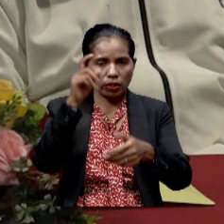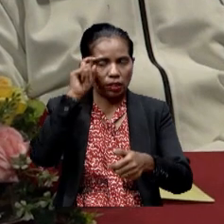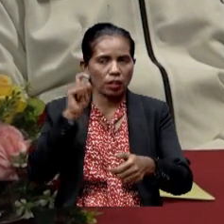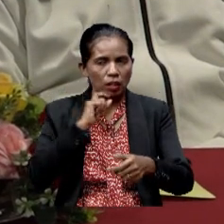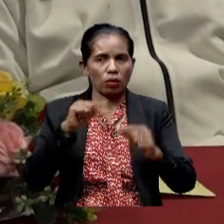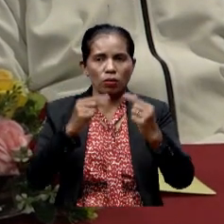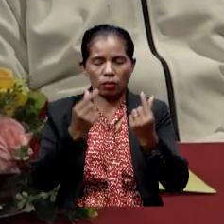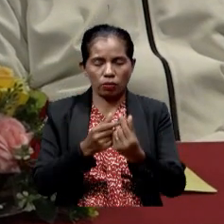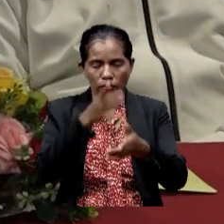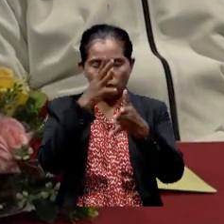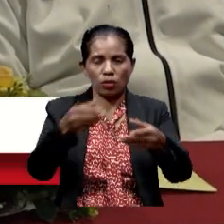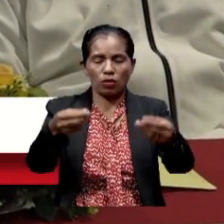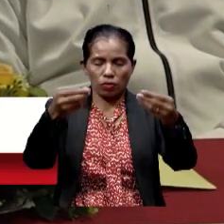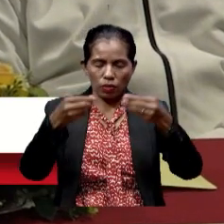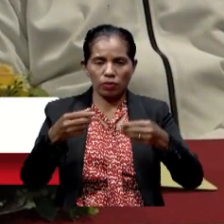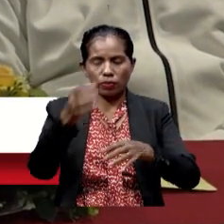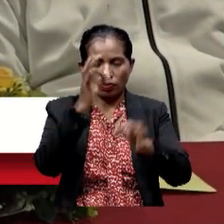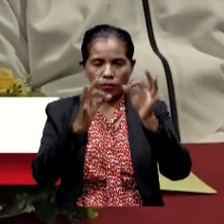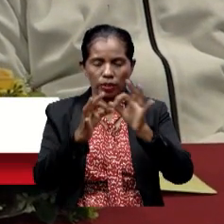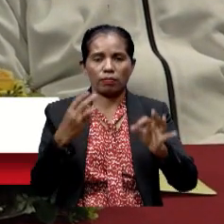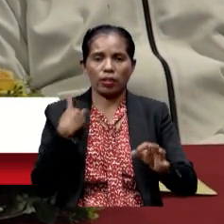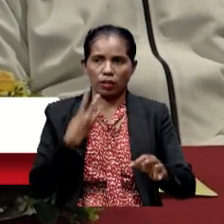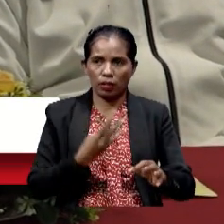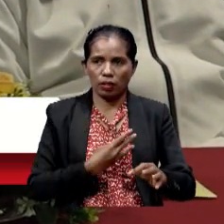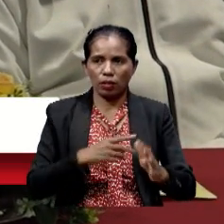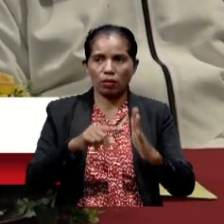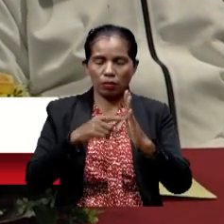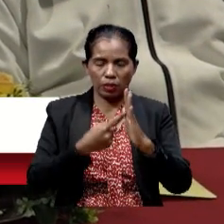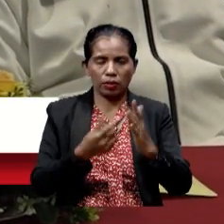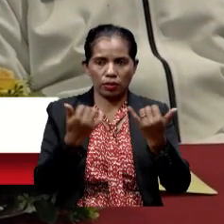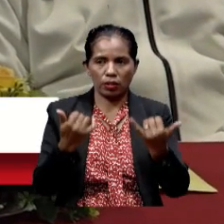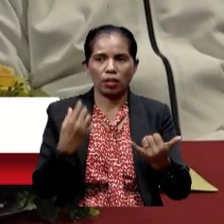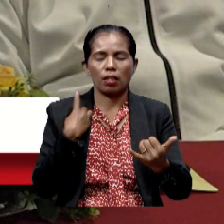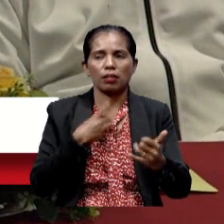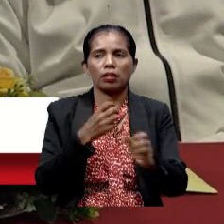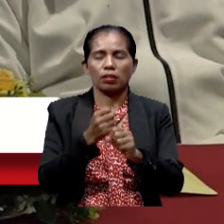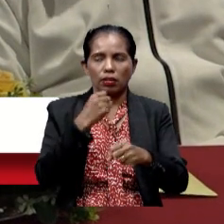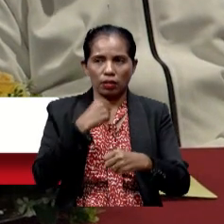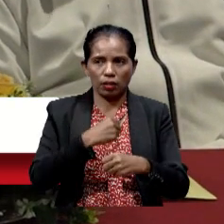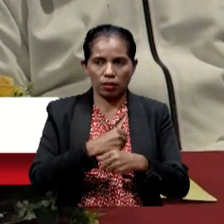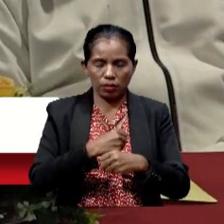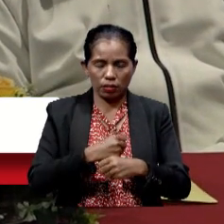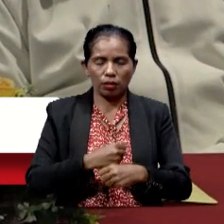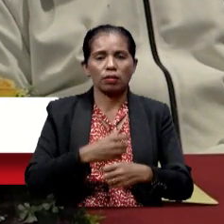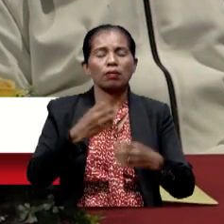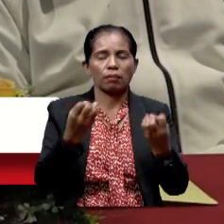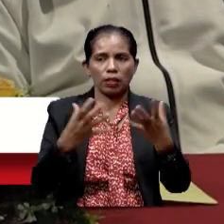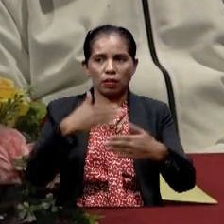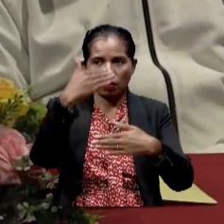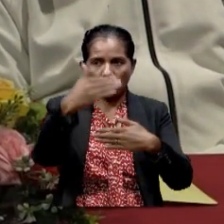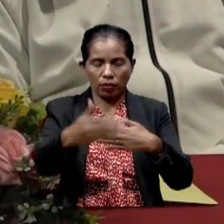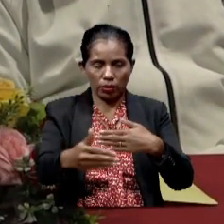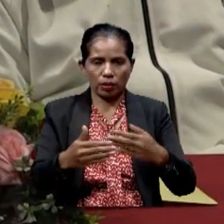maka fo confiança ne meami, ne inicio. Hahuhusi ne, maka misi halotan buat barak ba oin, a